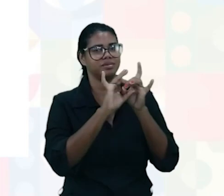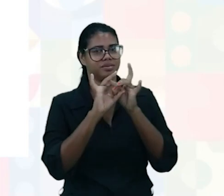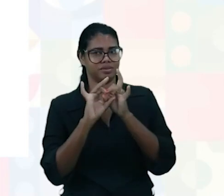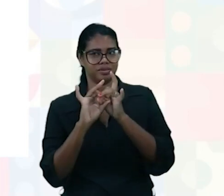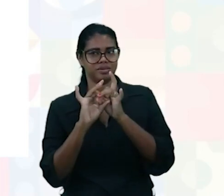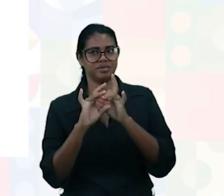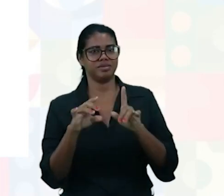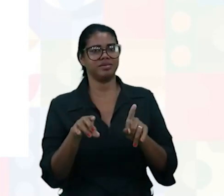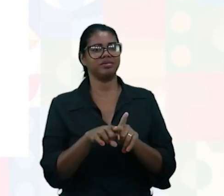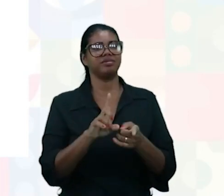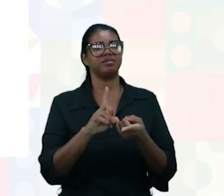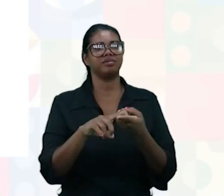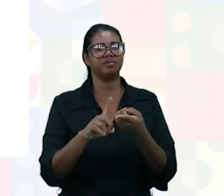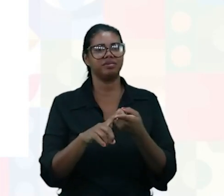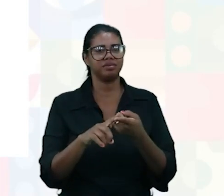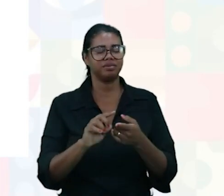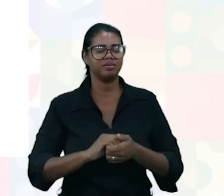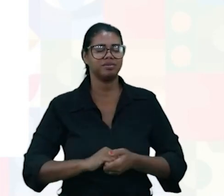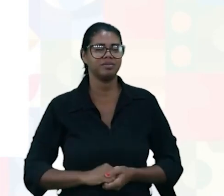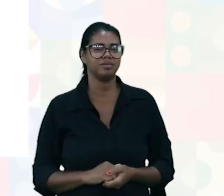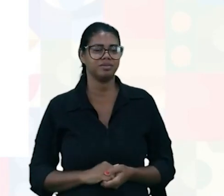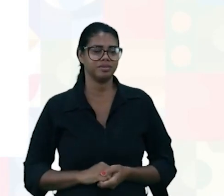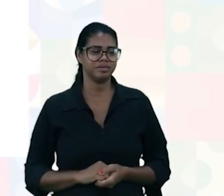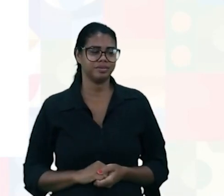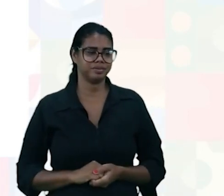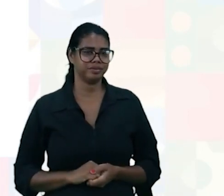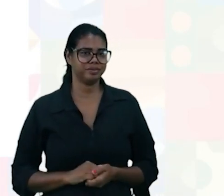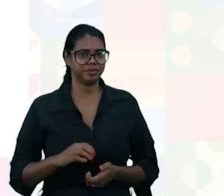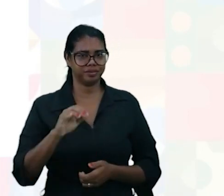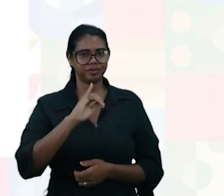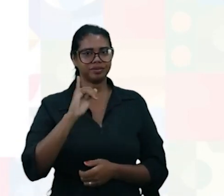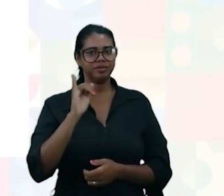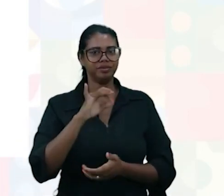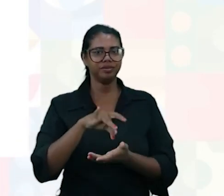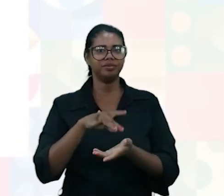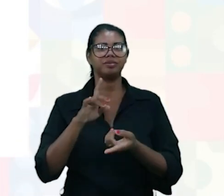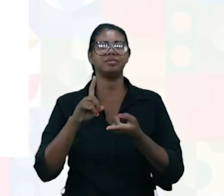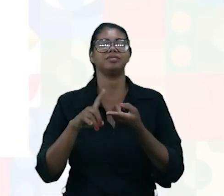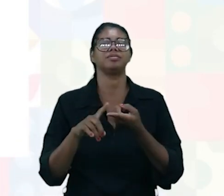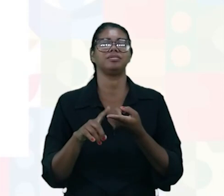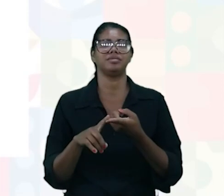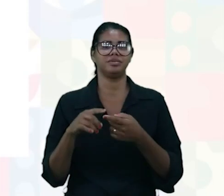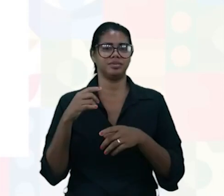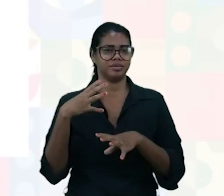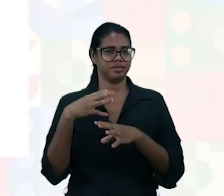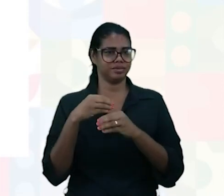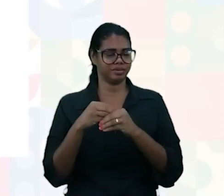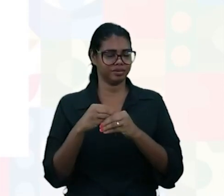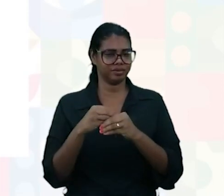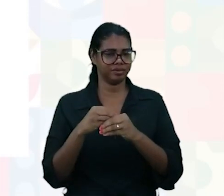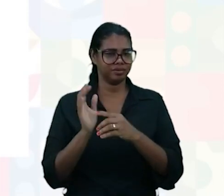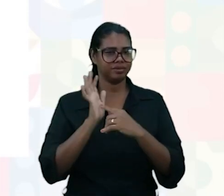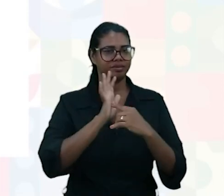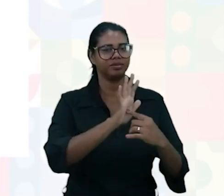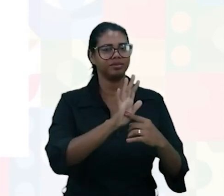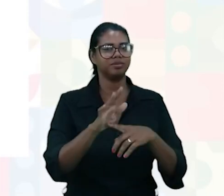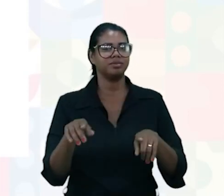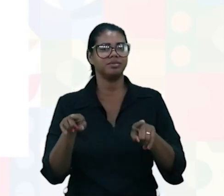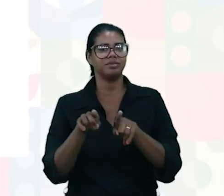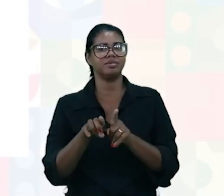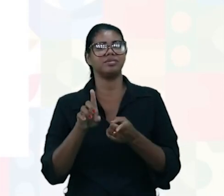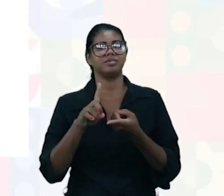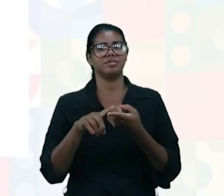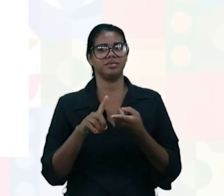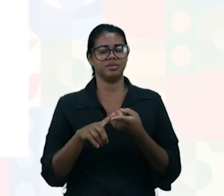XIX, em livros, tá certo? E aí, Harris vai ser uma super inspiração para o